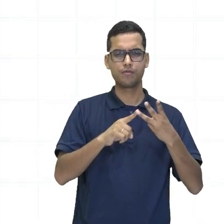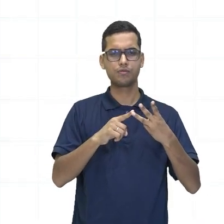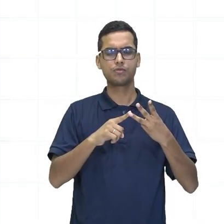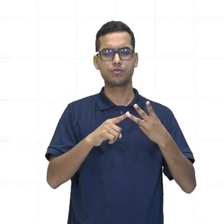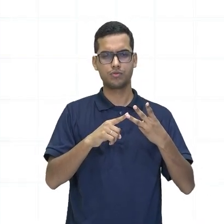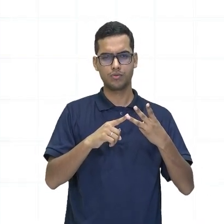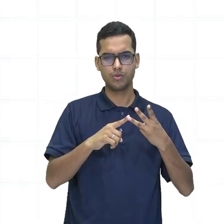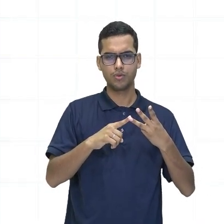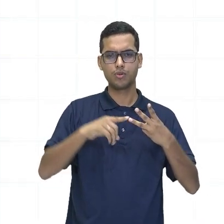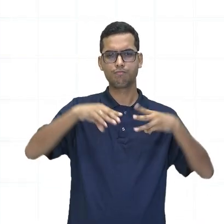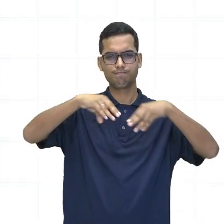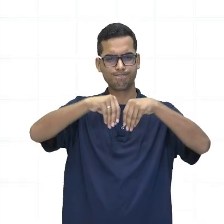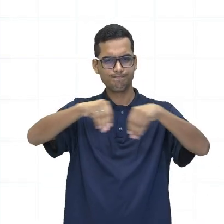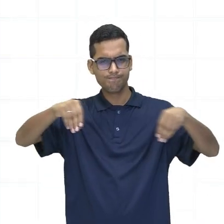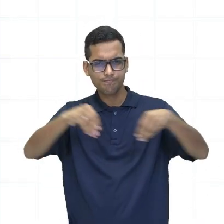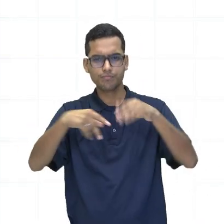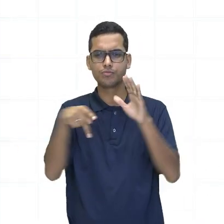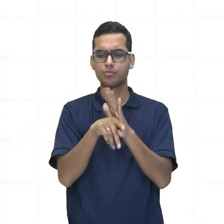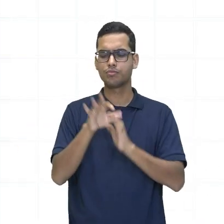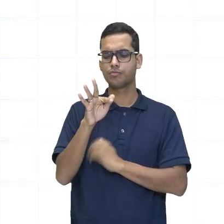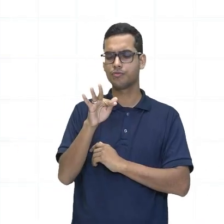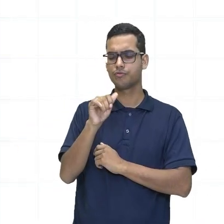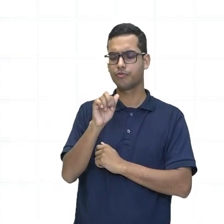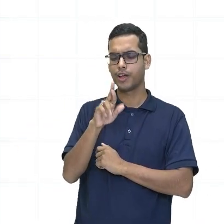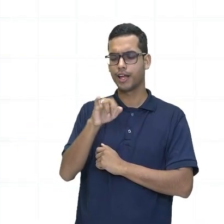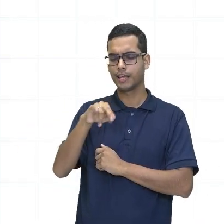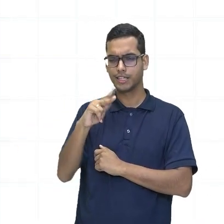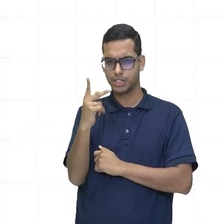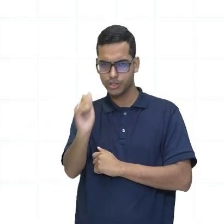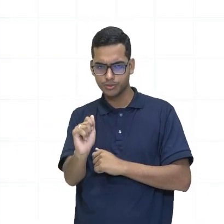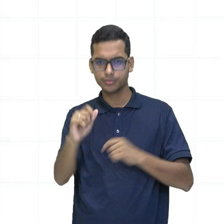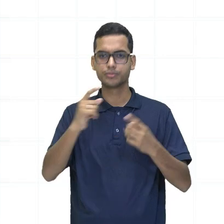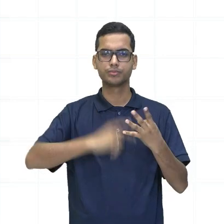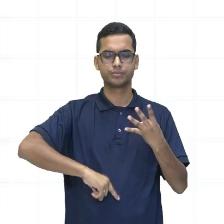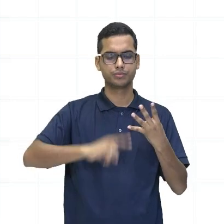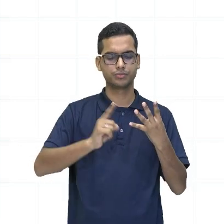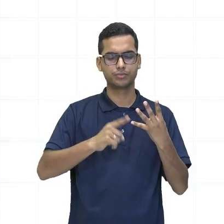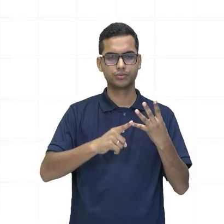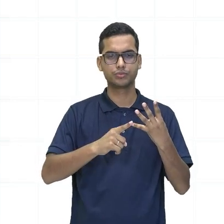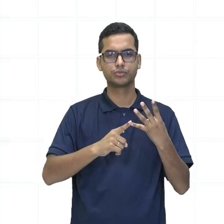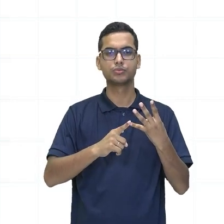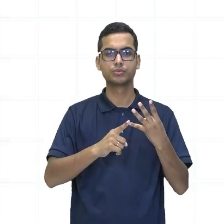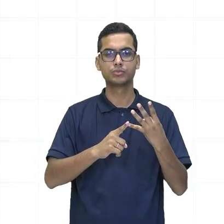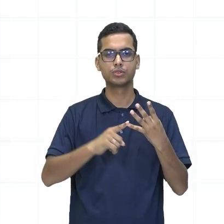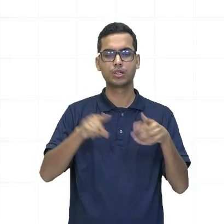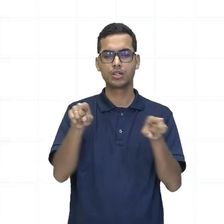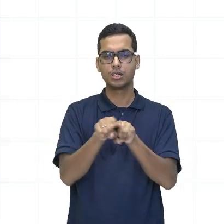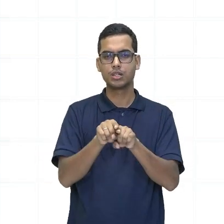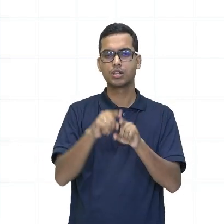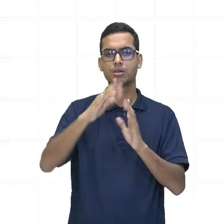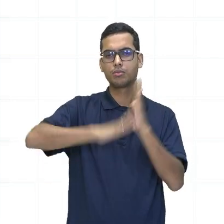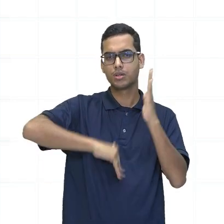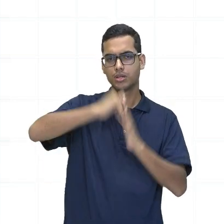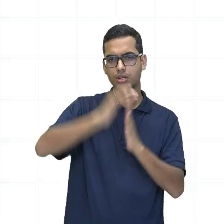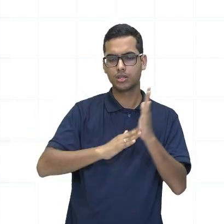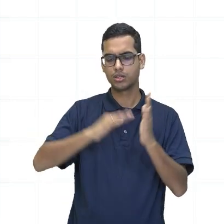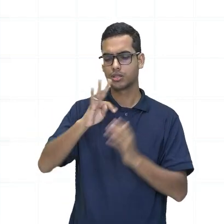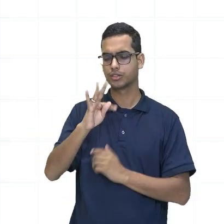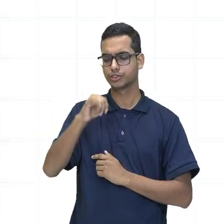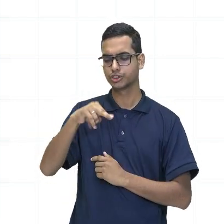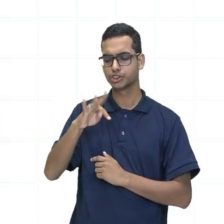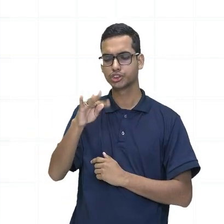e tinta. Então, esse festejo ele foi trazido ao Brasil e